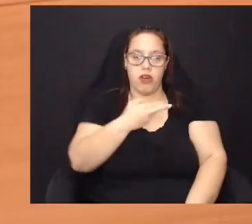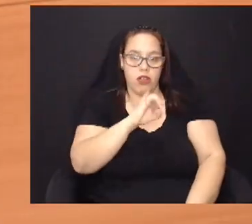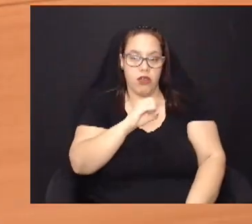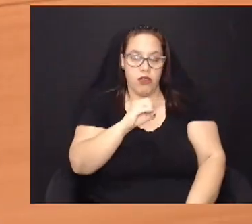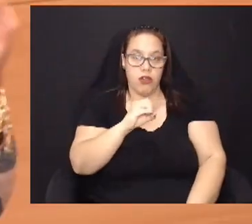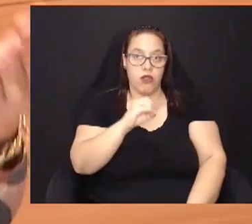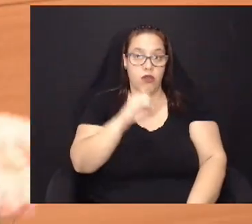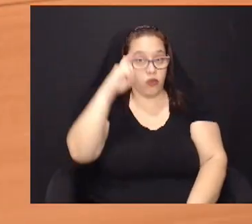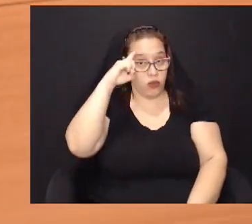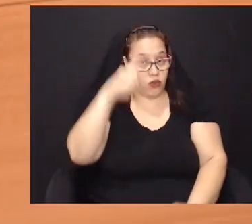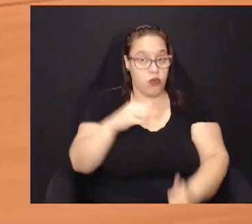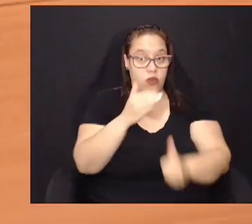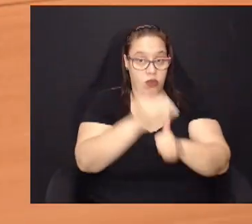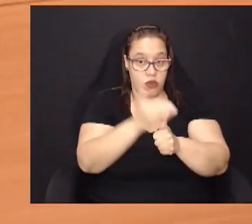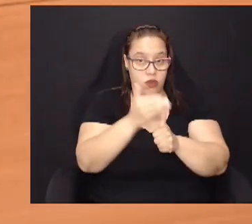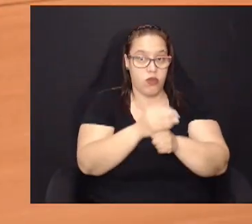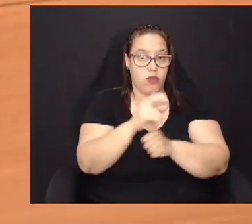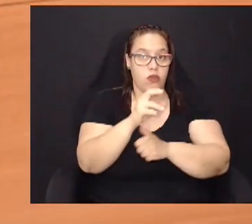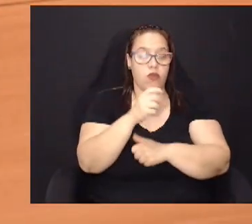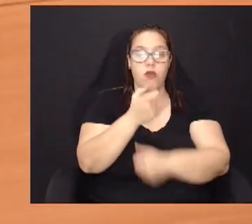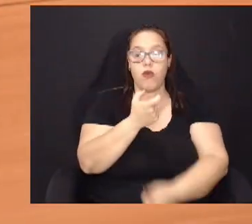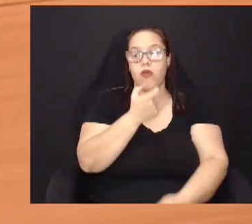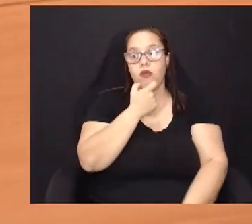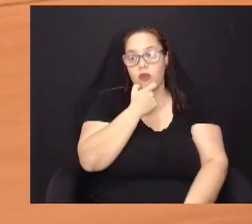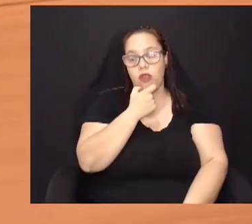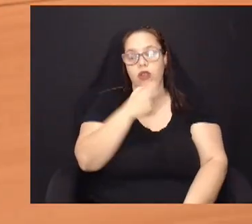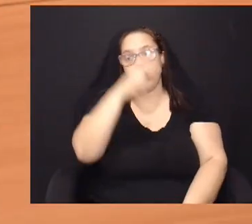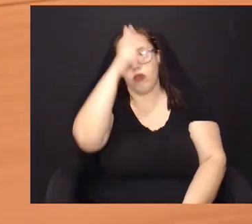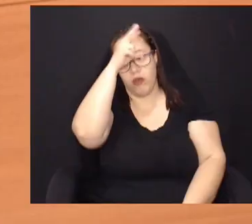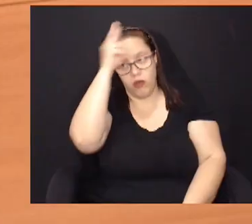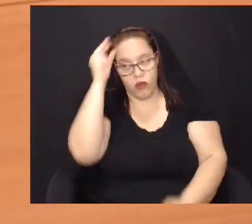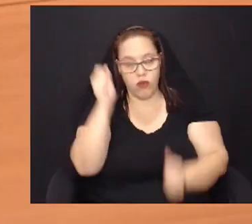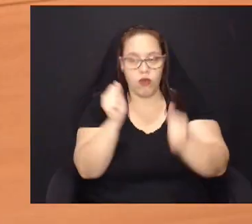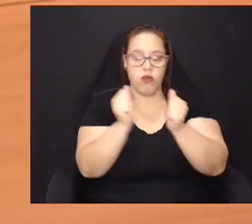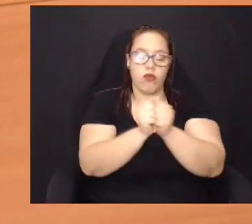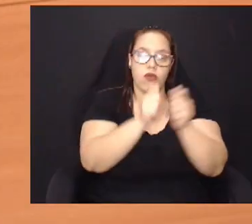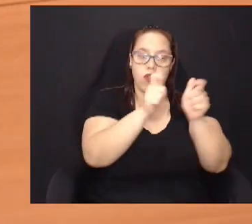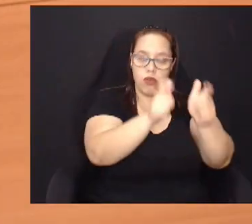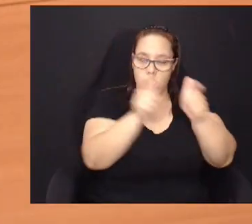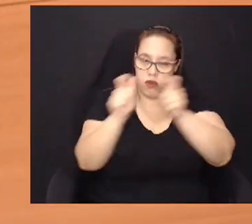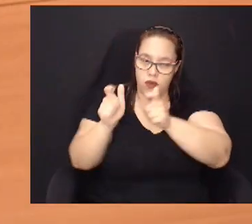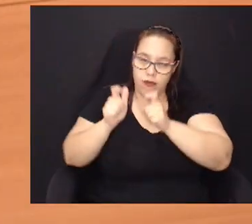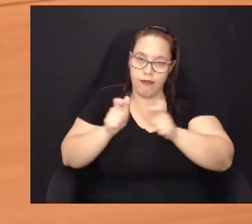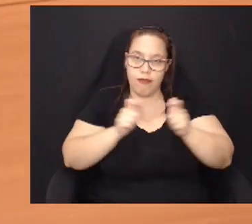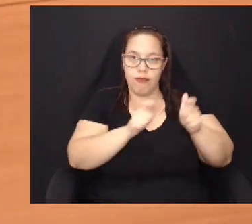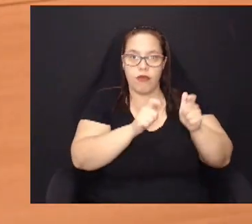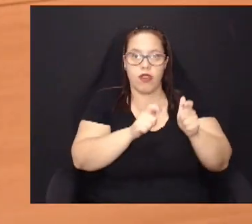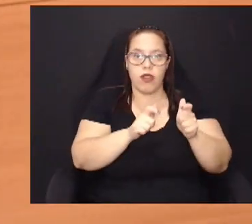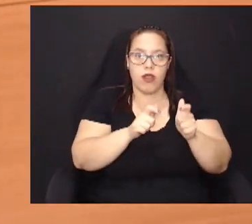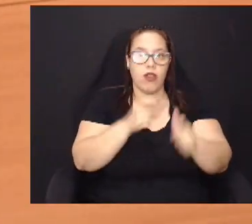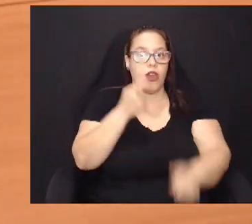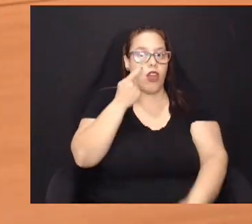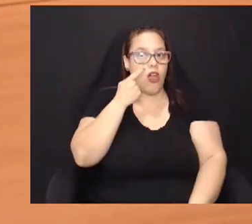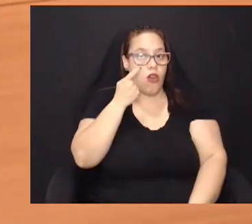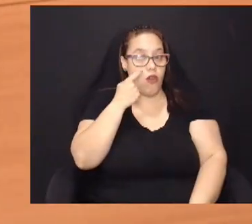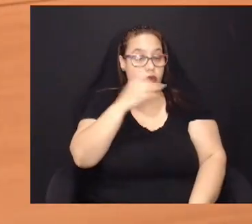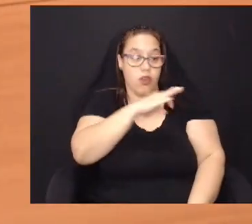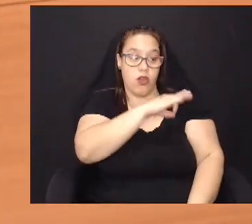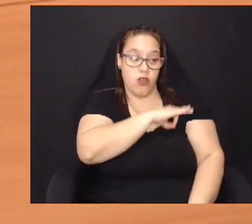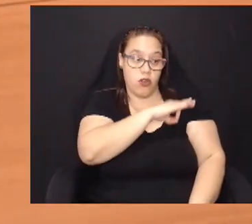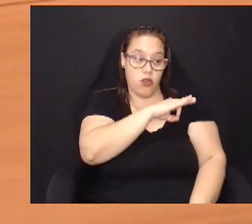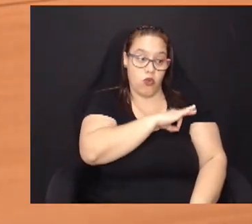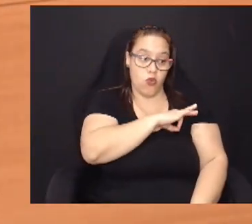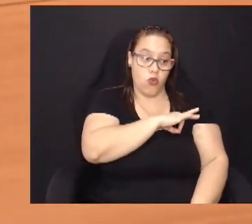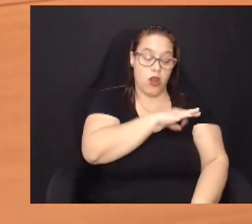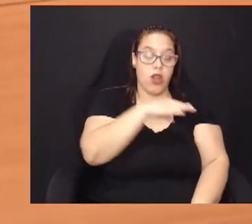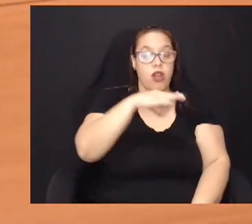gabinete, junto com o Vandão, junto com o prefeito, de que essas regiões a gente vai consultar a Guarda Municipal para saber se